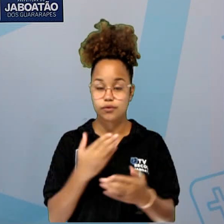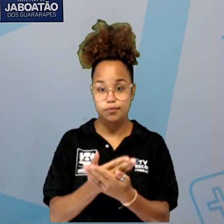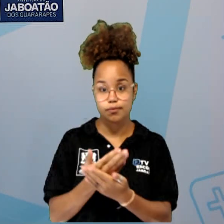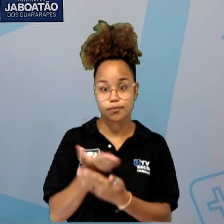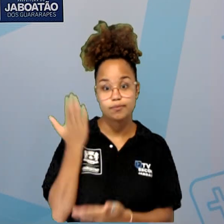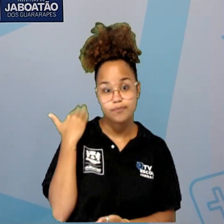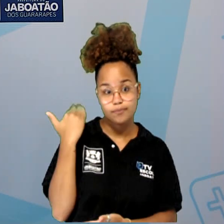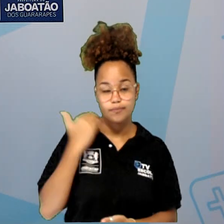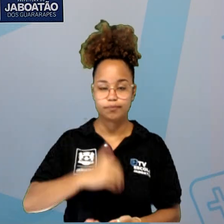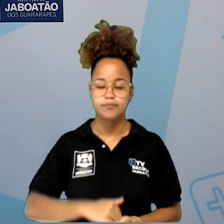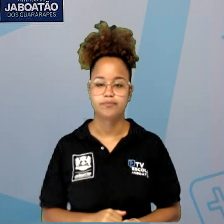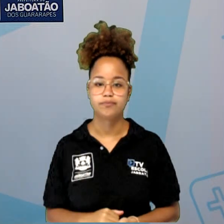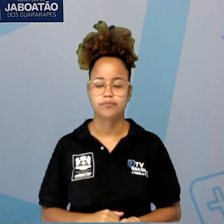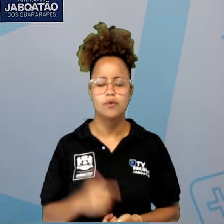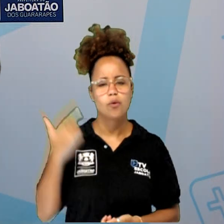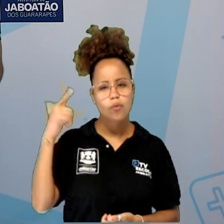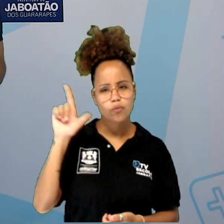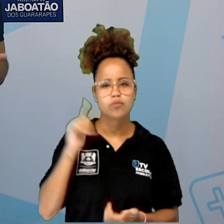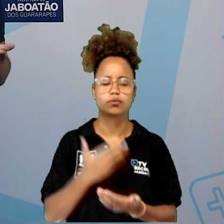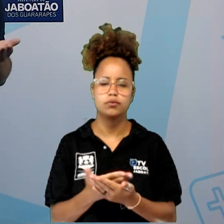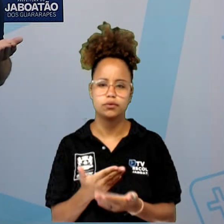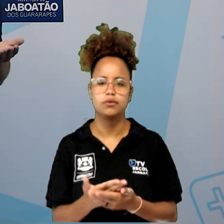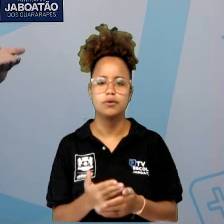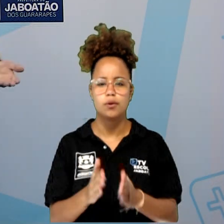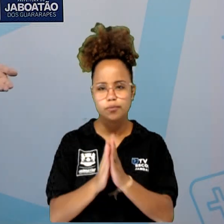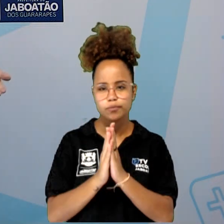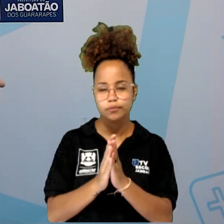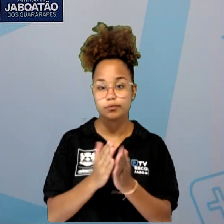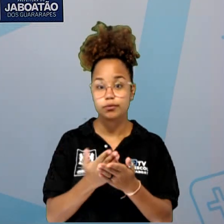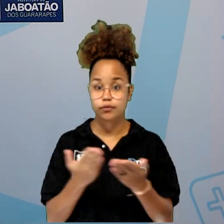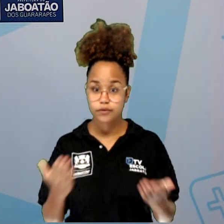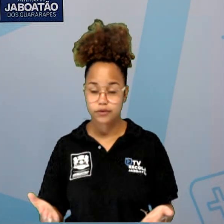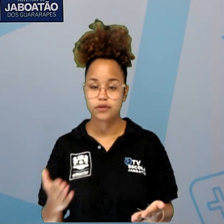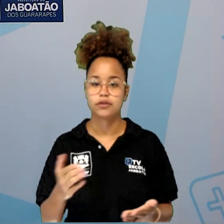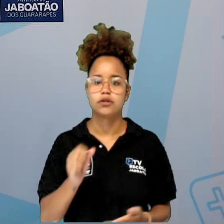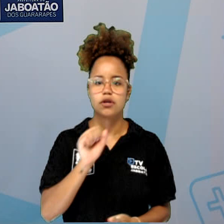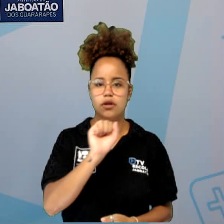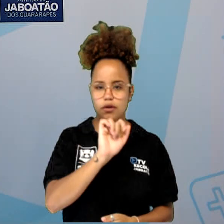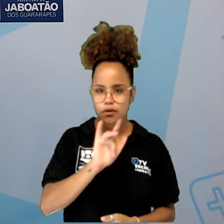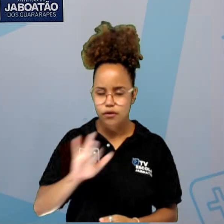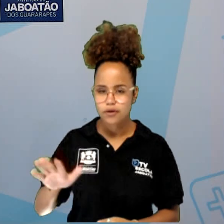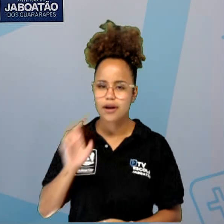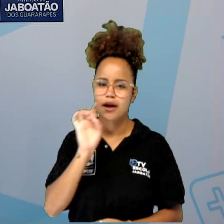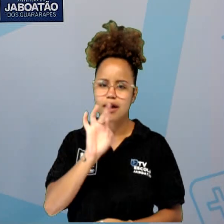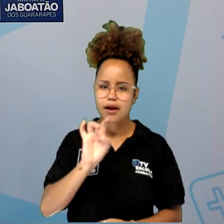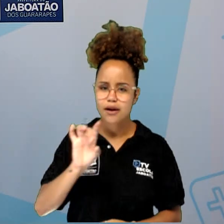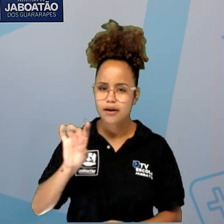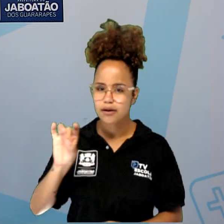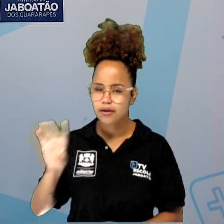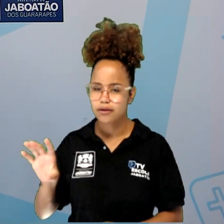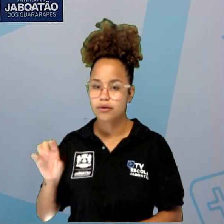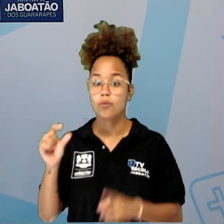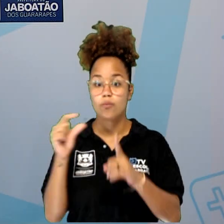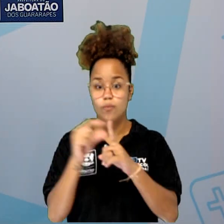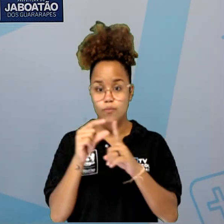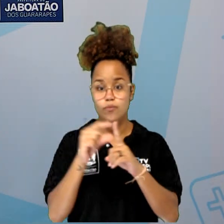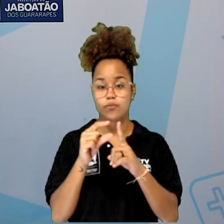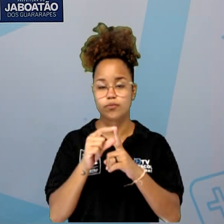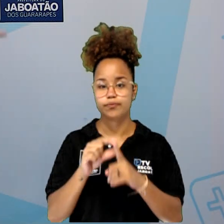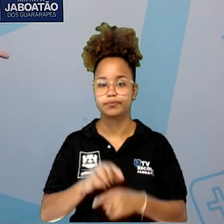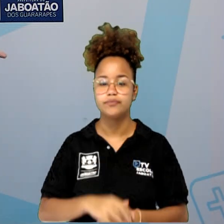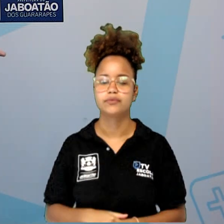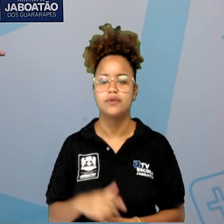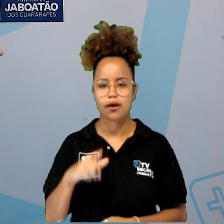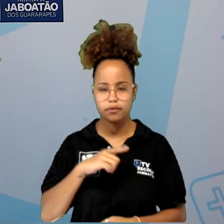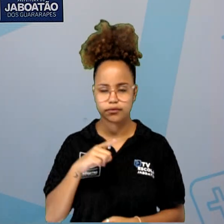passada. Na aula passada, eu pedi para que vocês soletrassem cada uma dessas palavras que estão